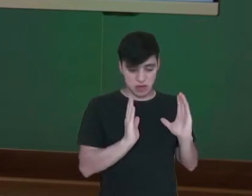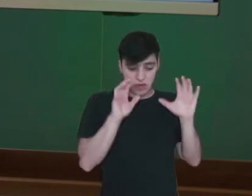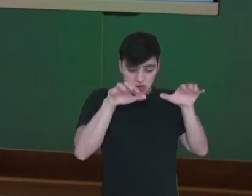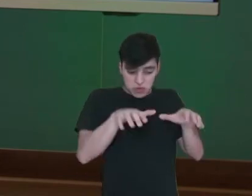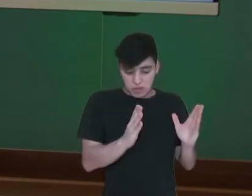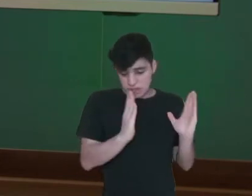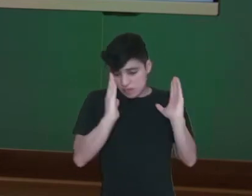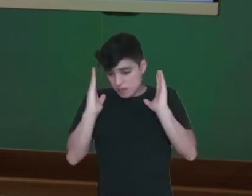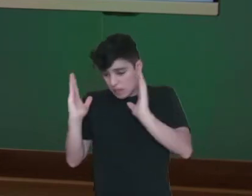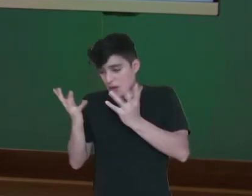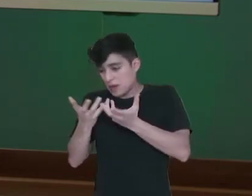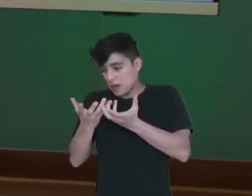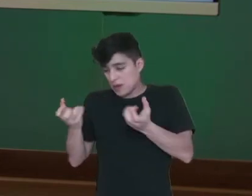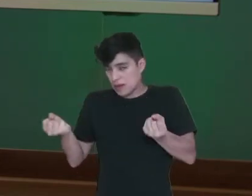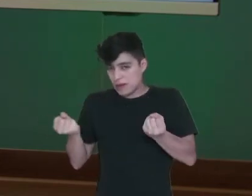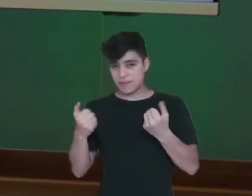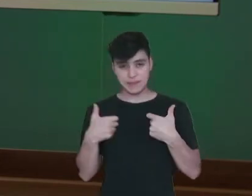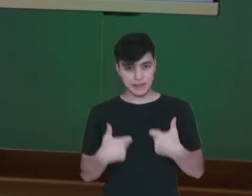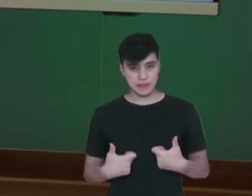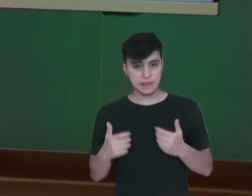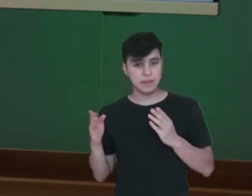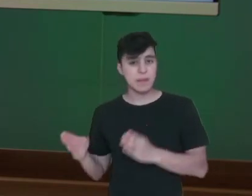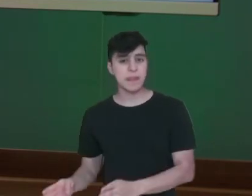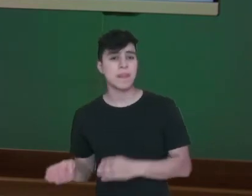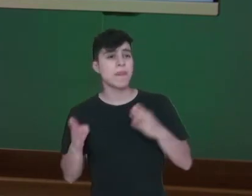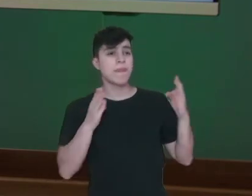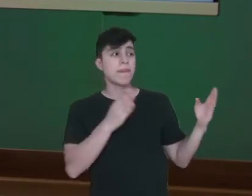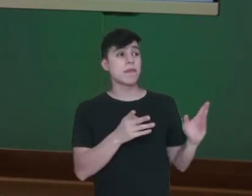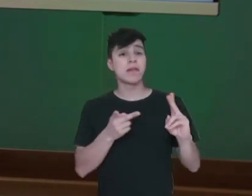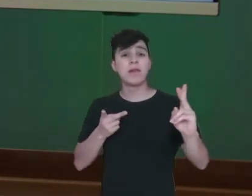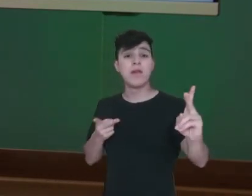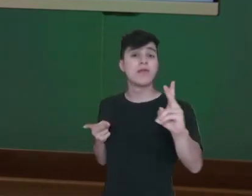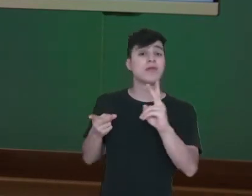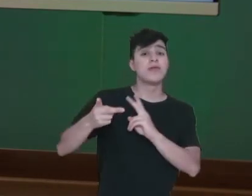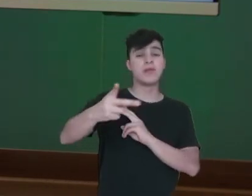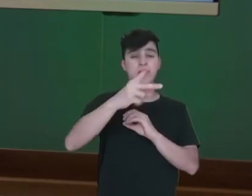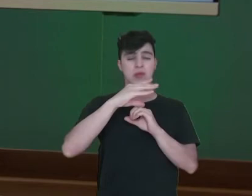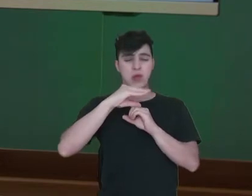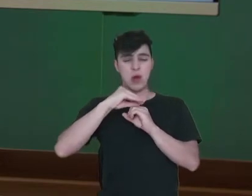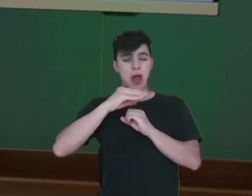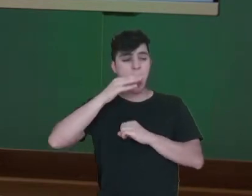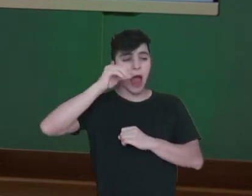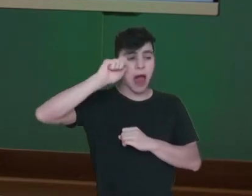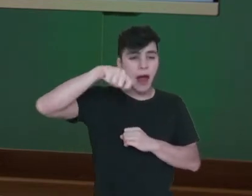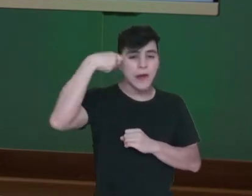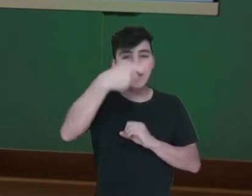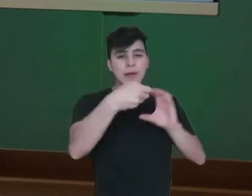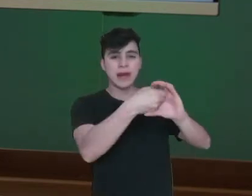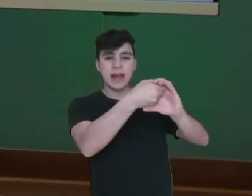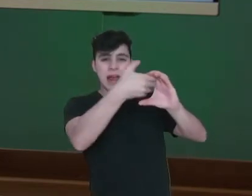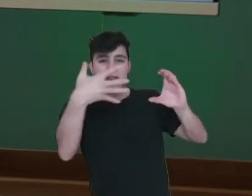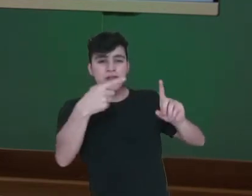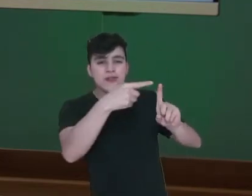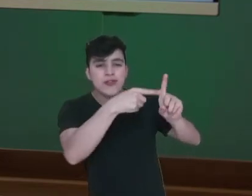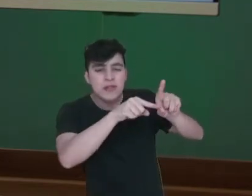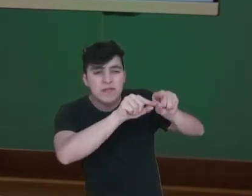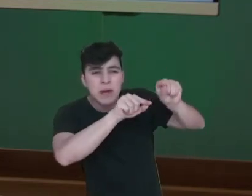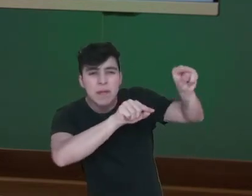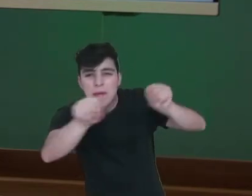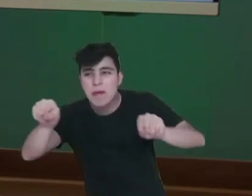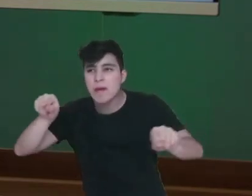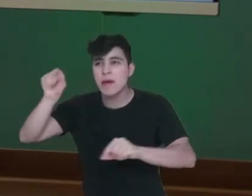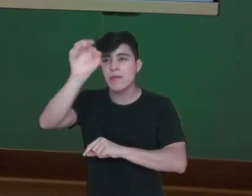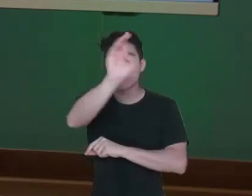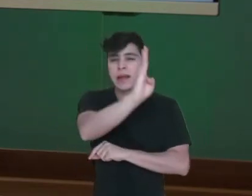um período seco, certo? E continuando nosso conhecimento ali sobre as características dos tipos climáticos do